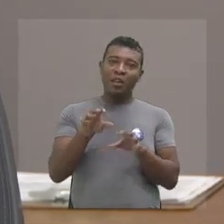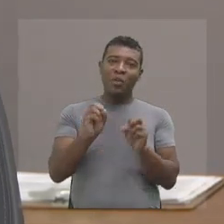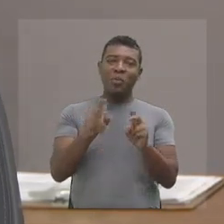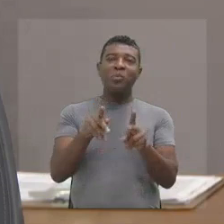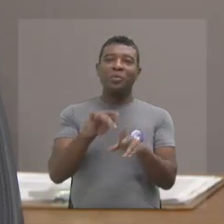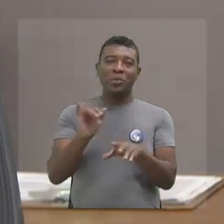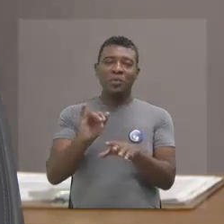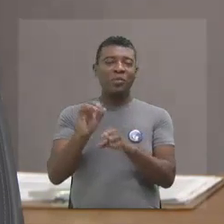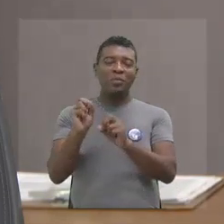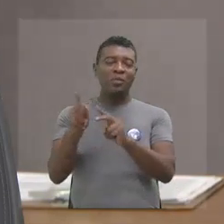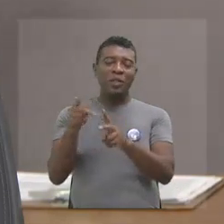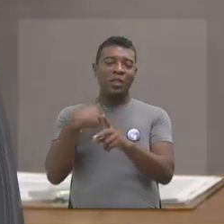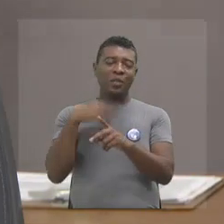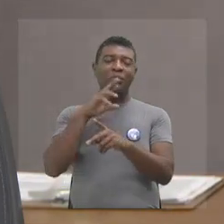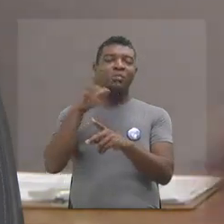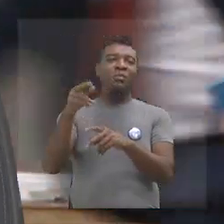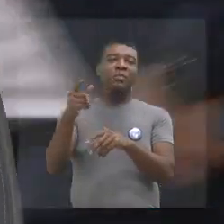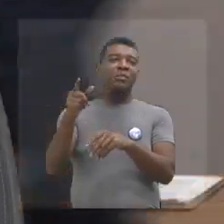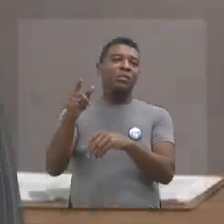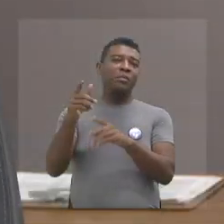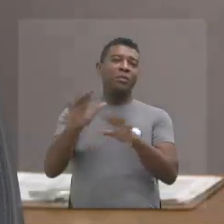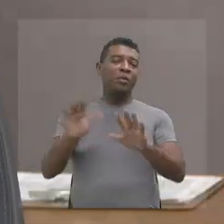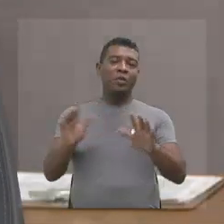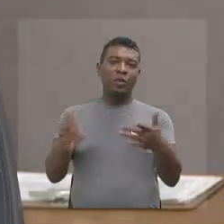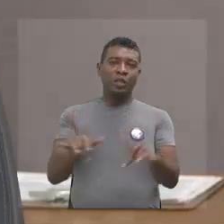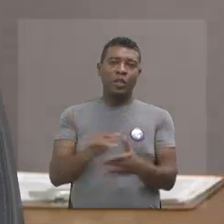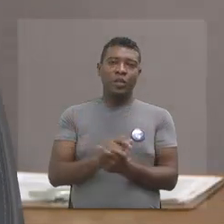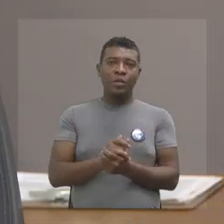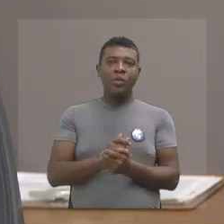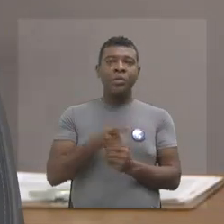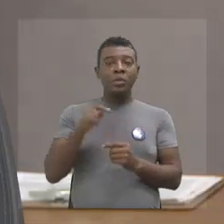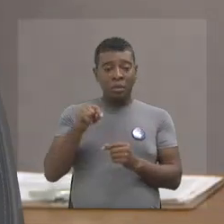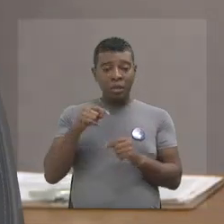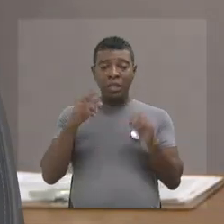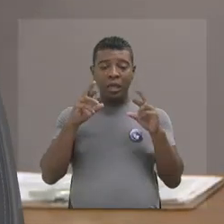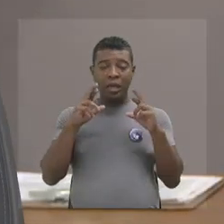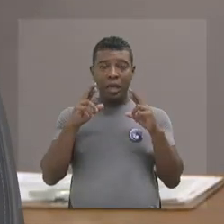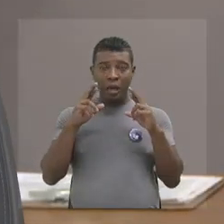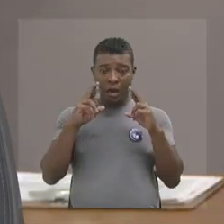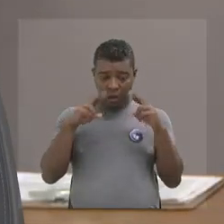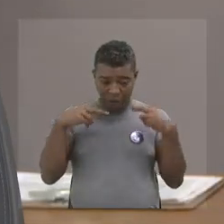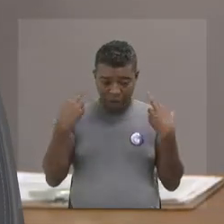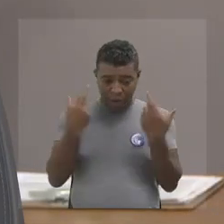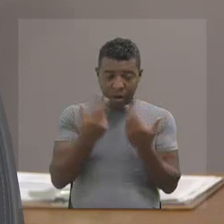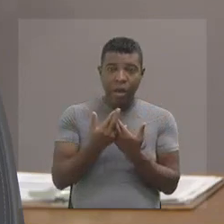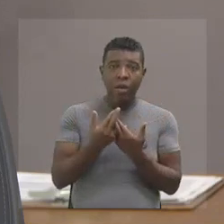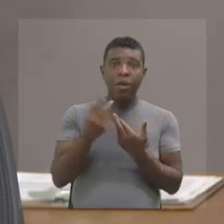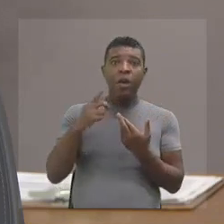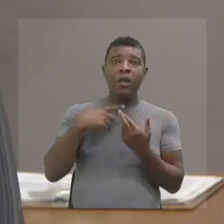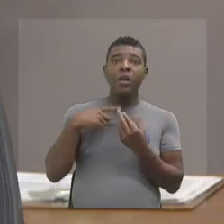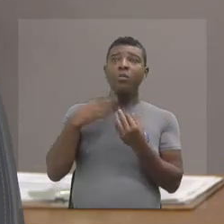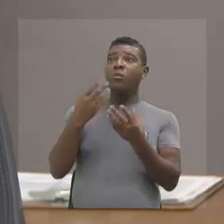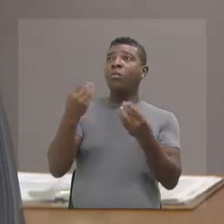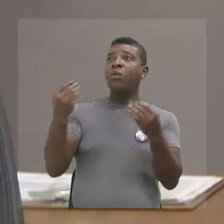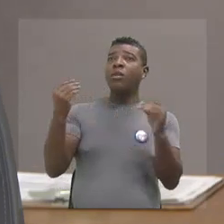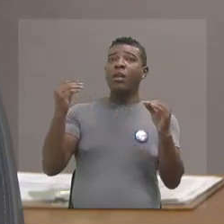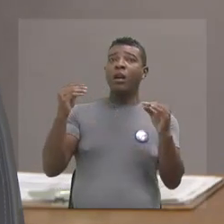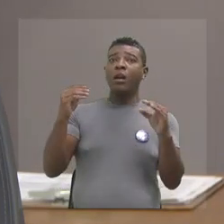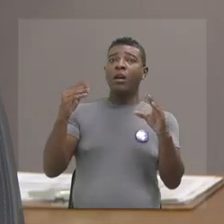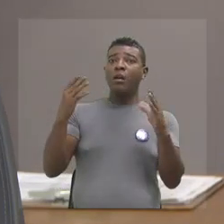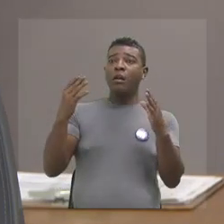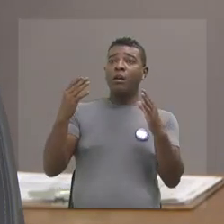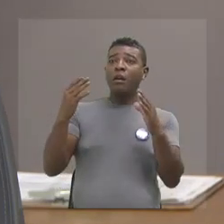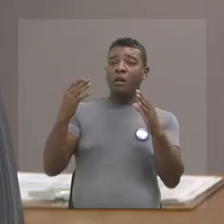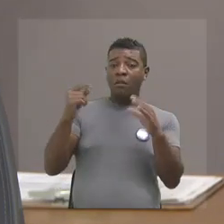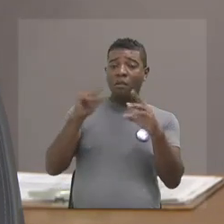ao longo desse desses dessas reuniões algumas denúncias e grande parte delas vindos da oposição secretária que é